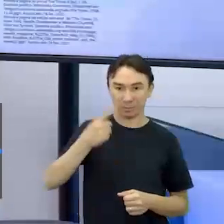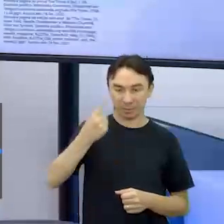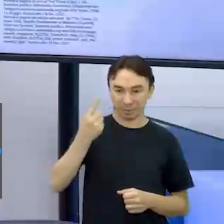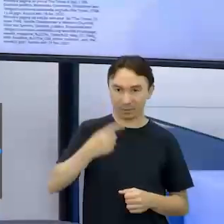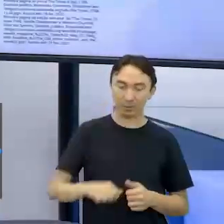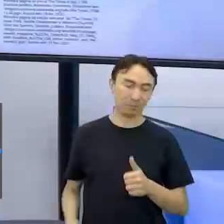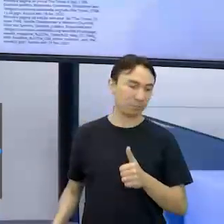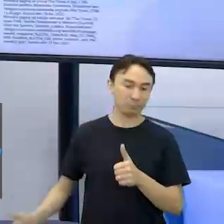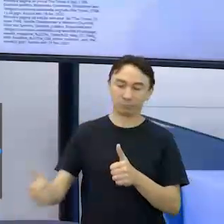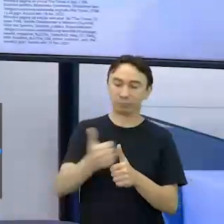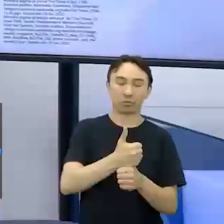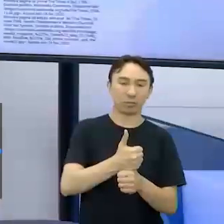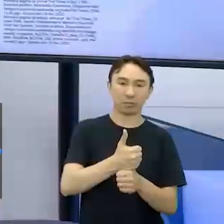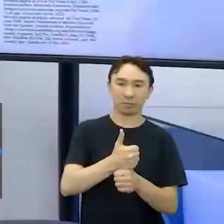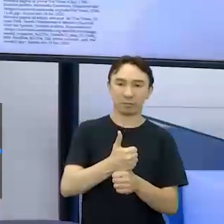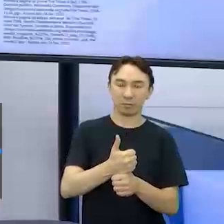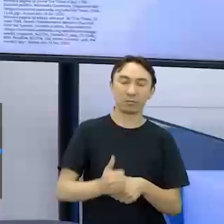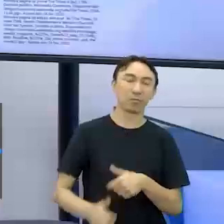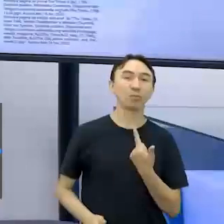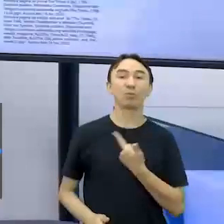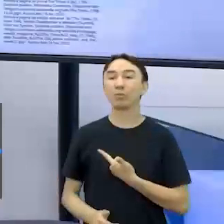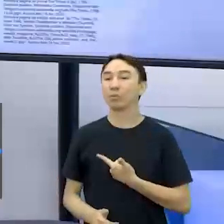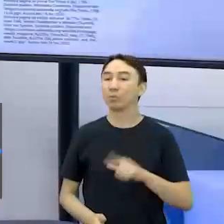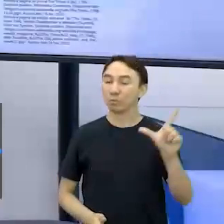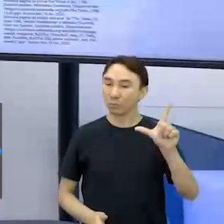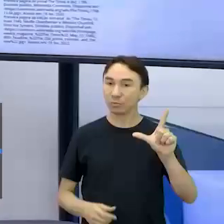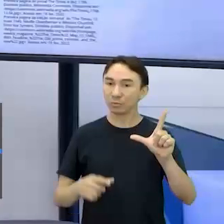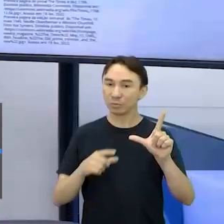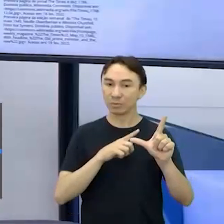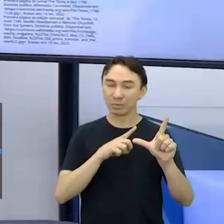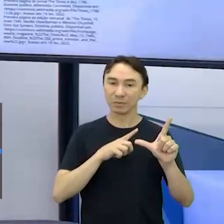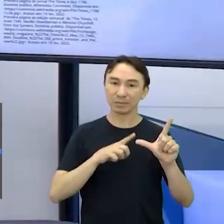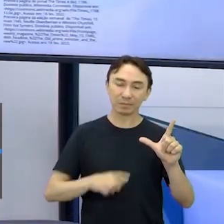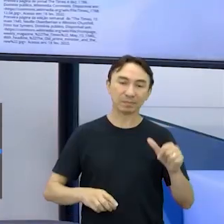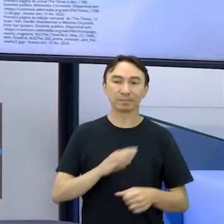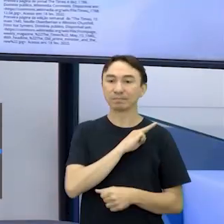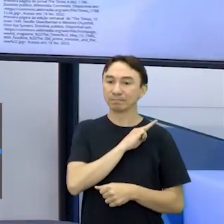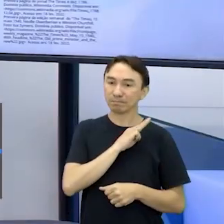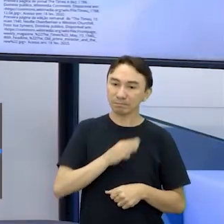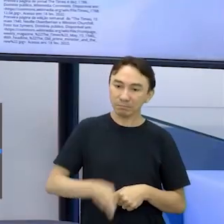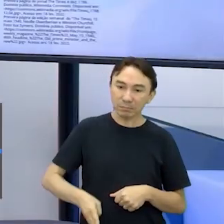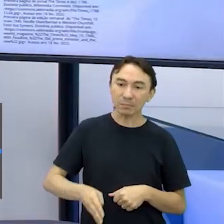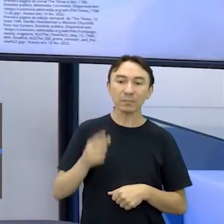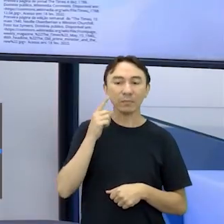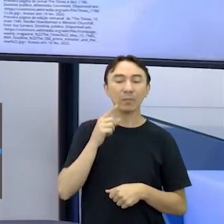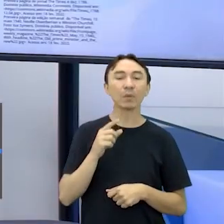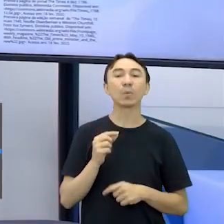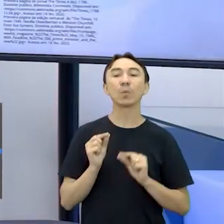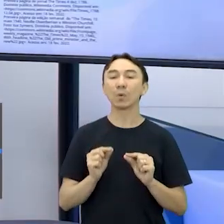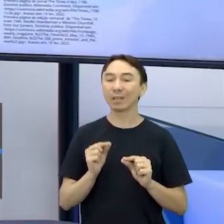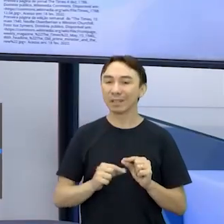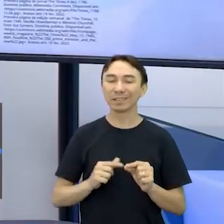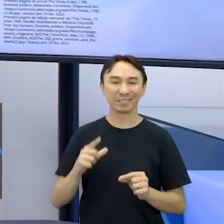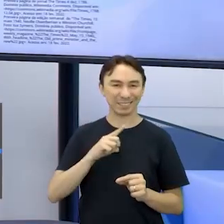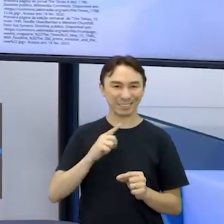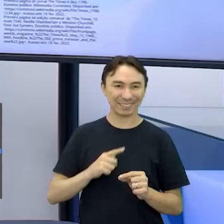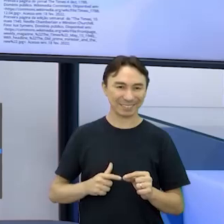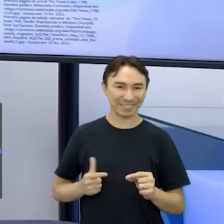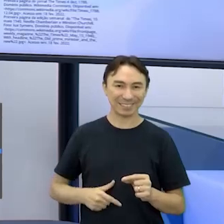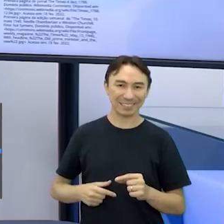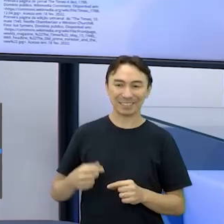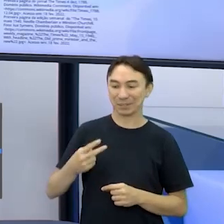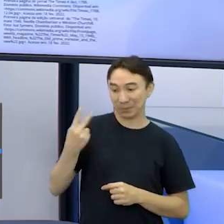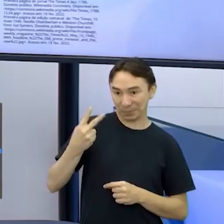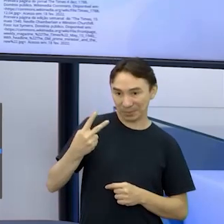é o primeiro-ministro britânico, conhecido como primeiro-ministro que venceu a Segunda Guerra Mundial do lado